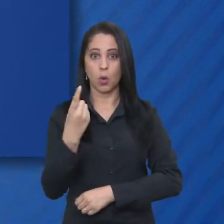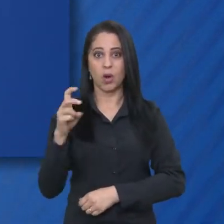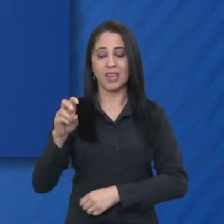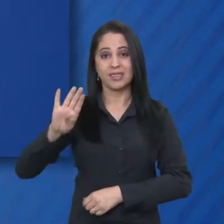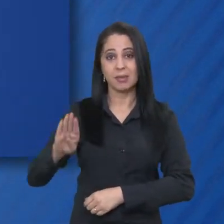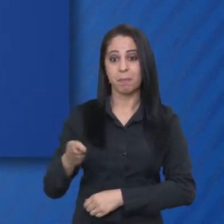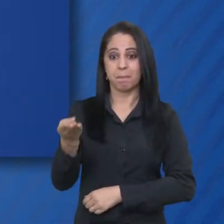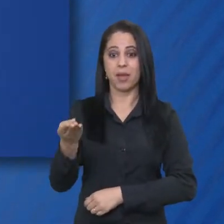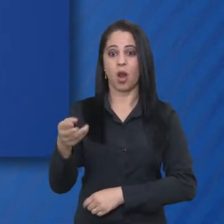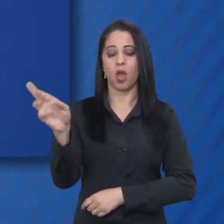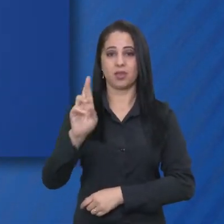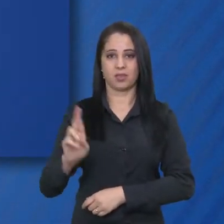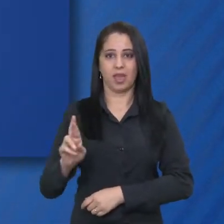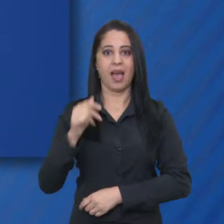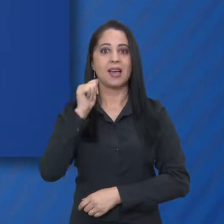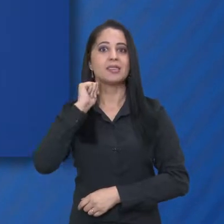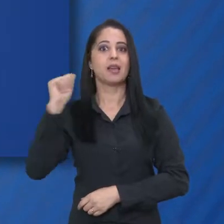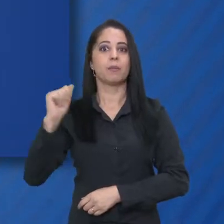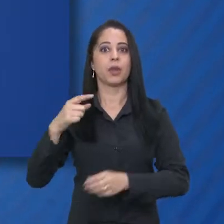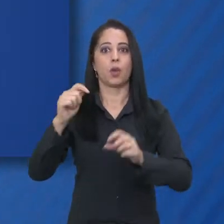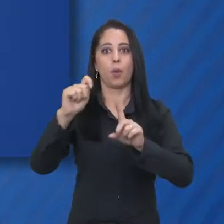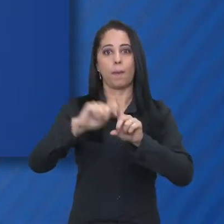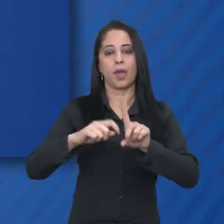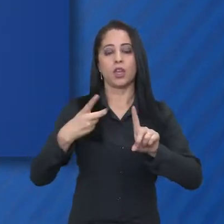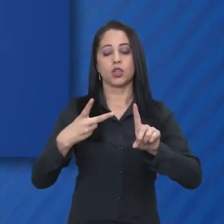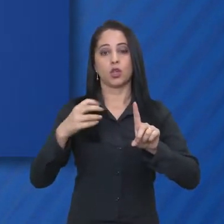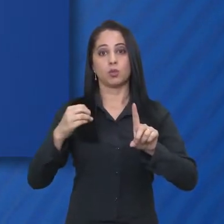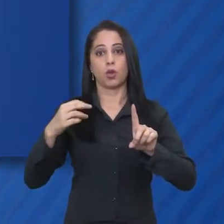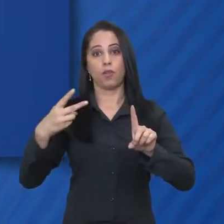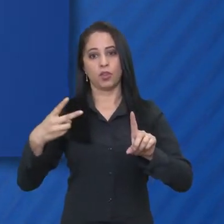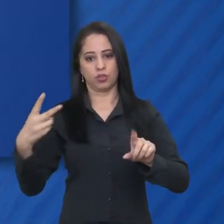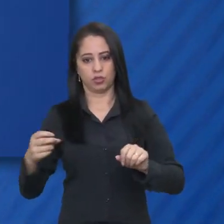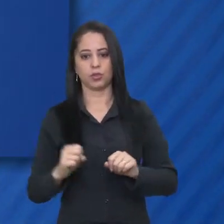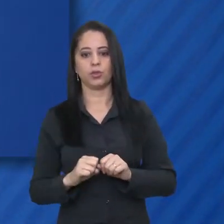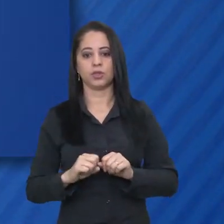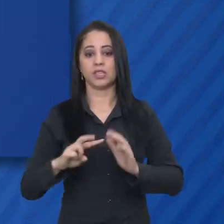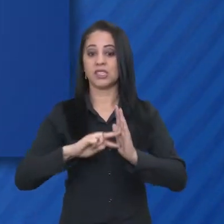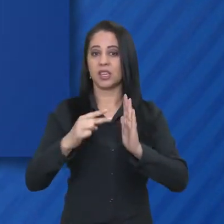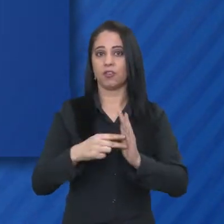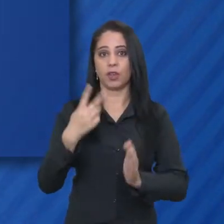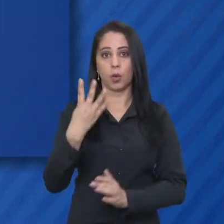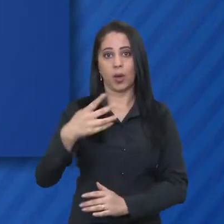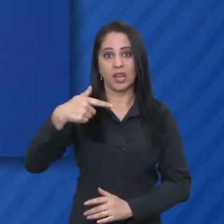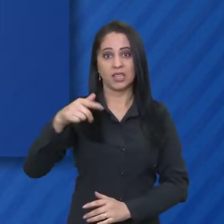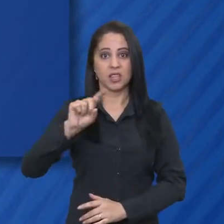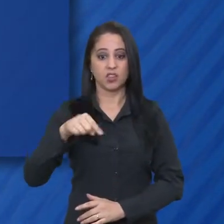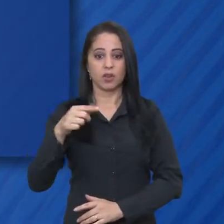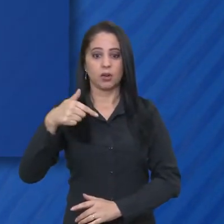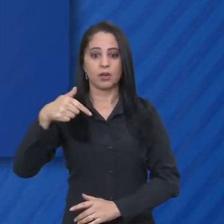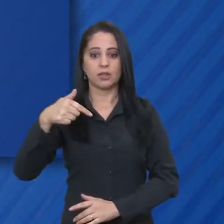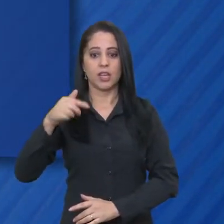brasileiro faturou mais de 15 bilhões de reais em abril deste ano, representando um aumento de